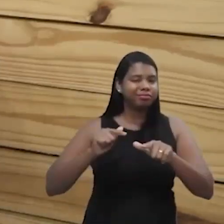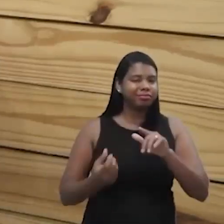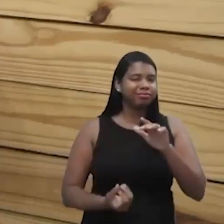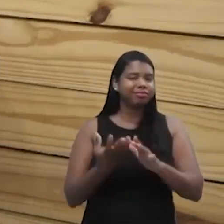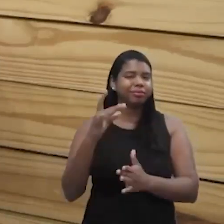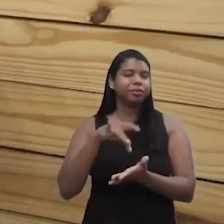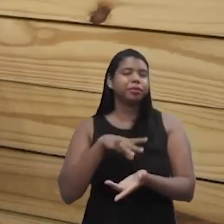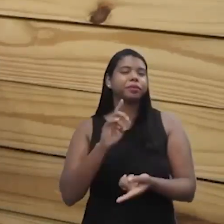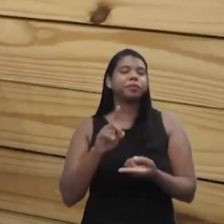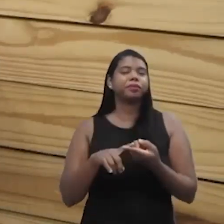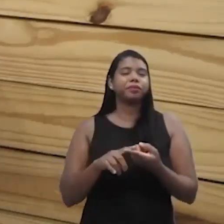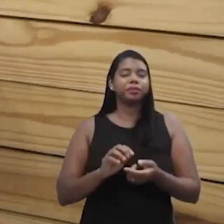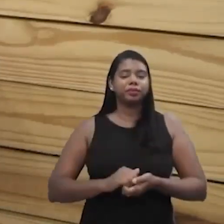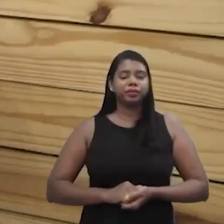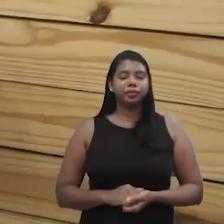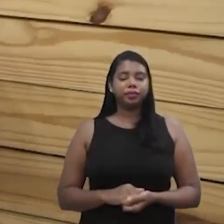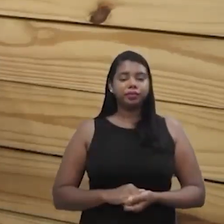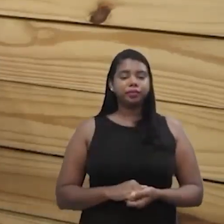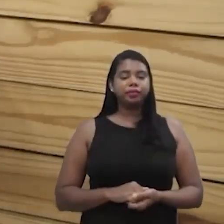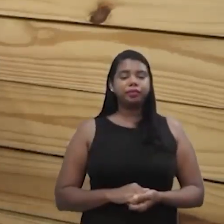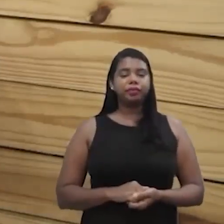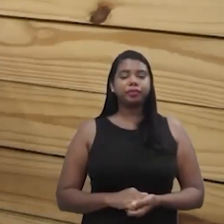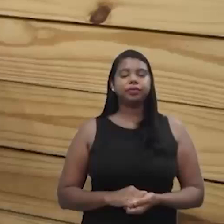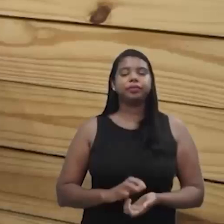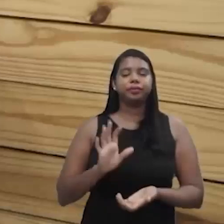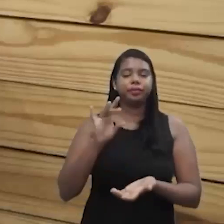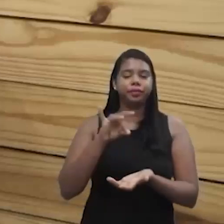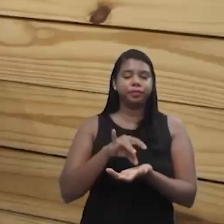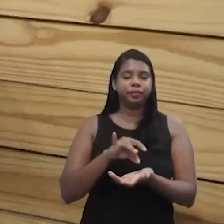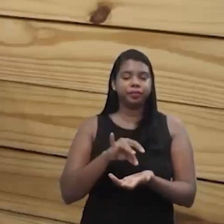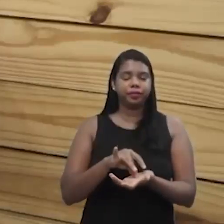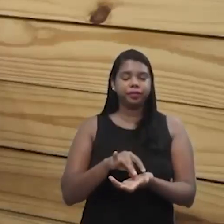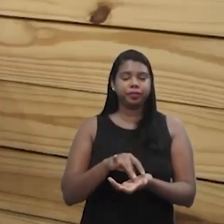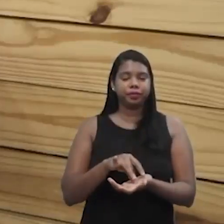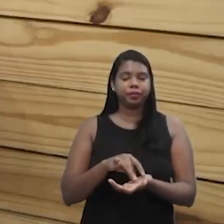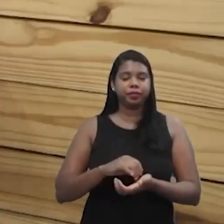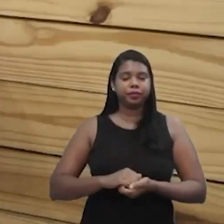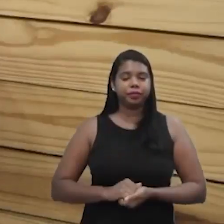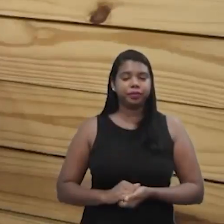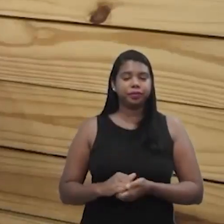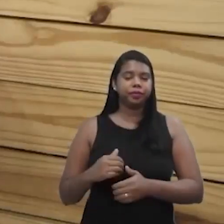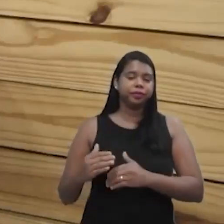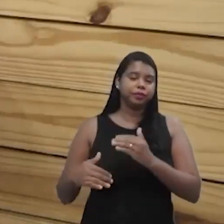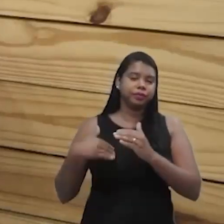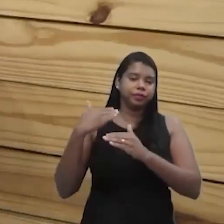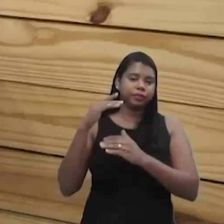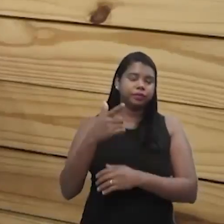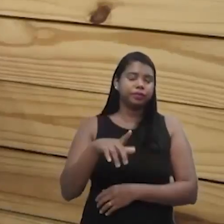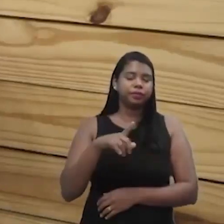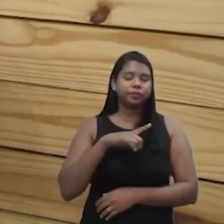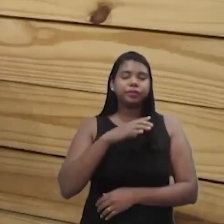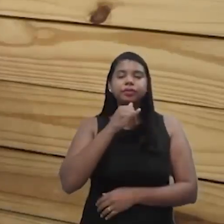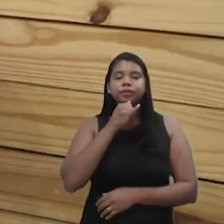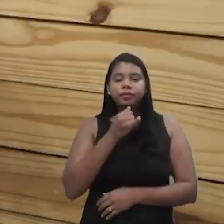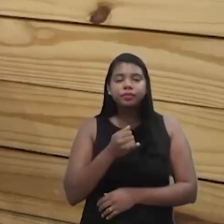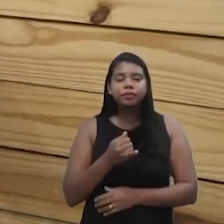são repetitivos, para os trabalhos que na verdade são desenvolvidos sem